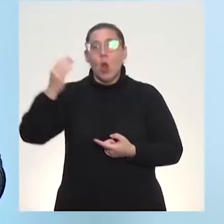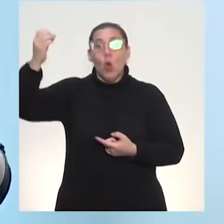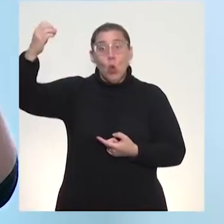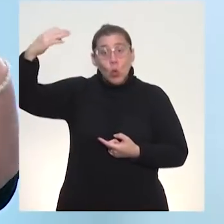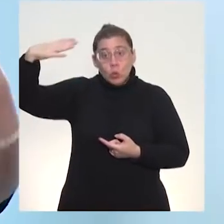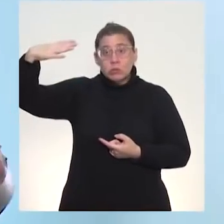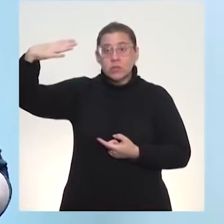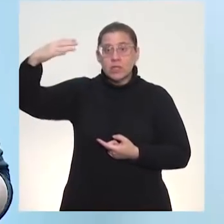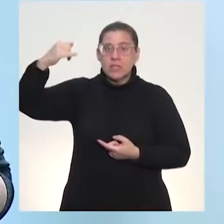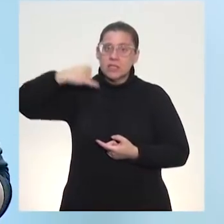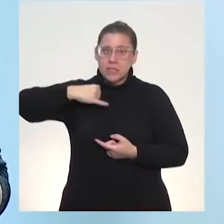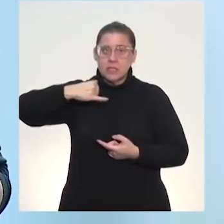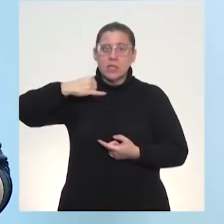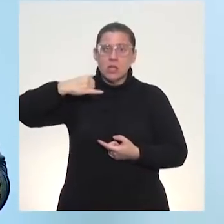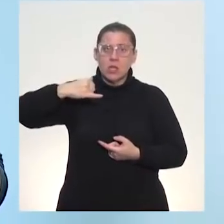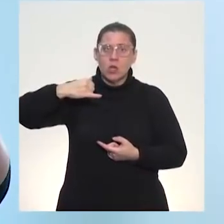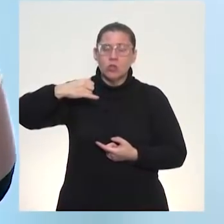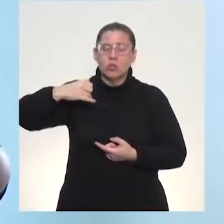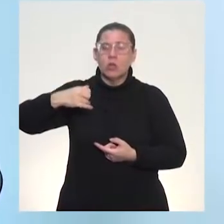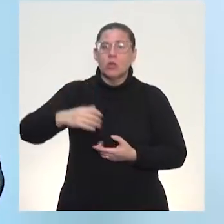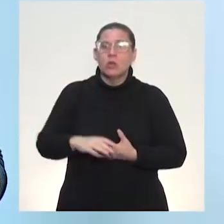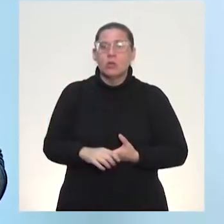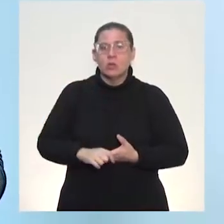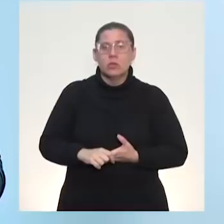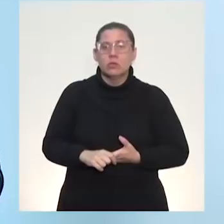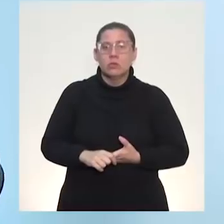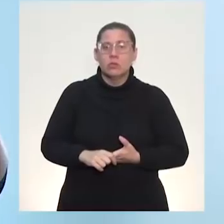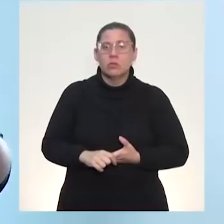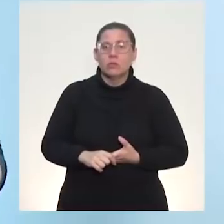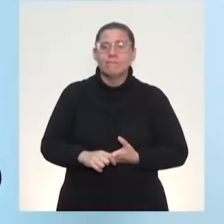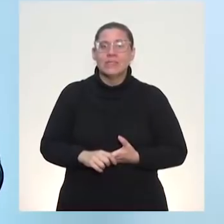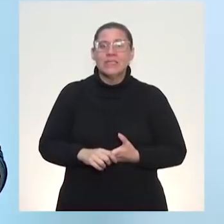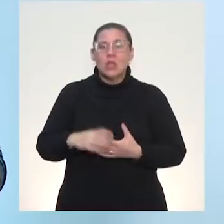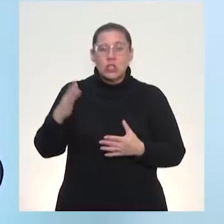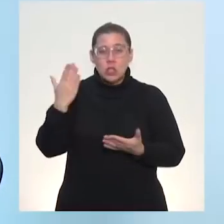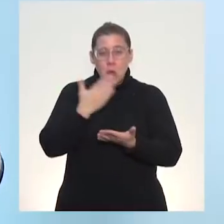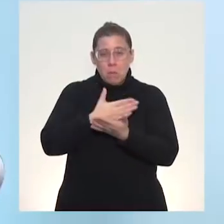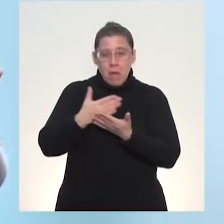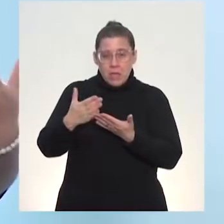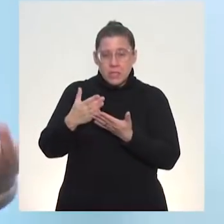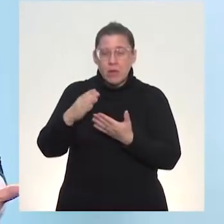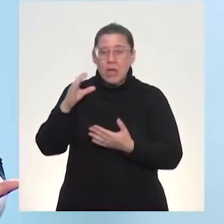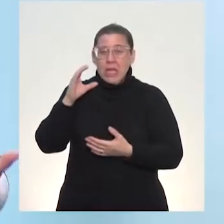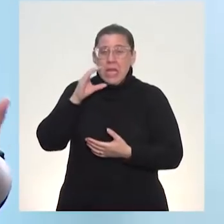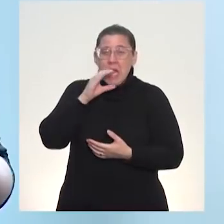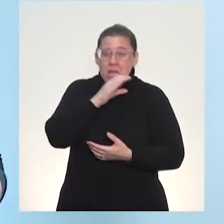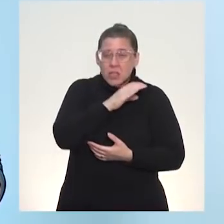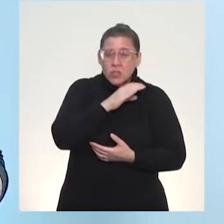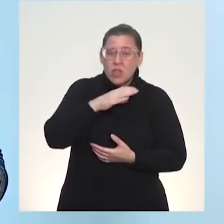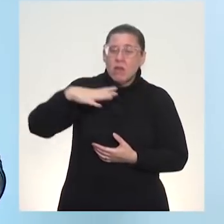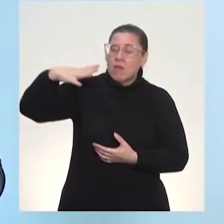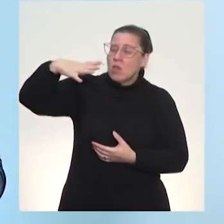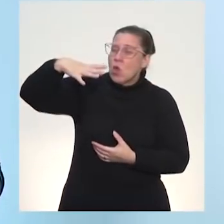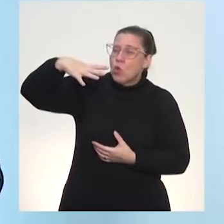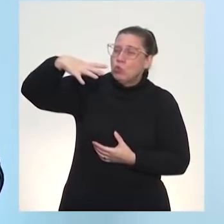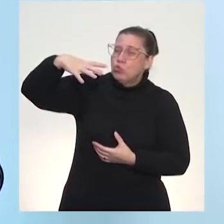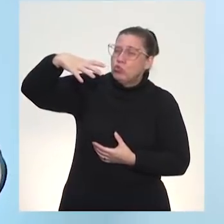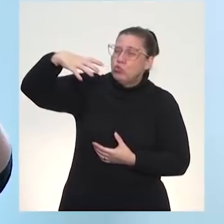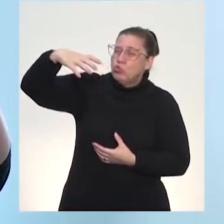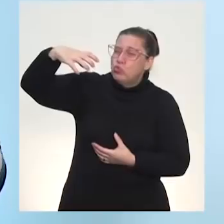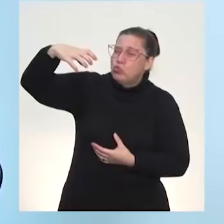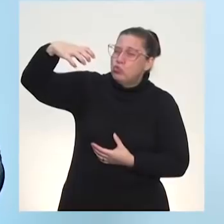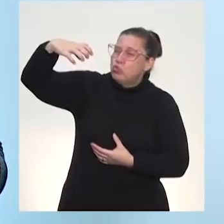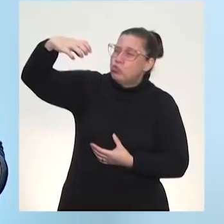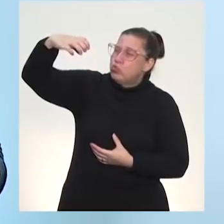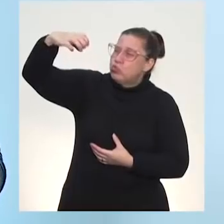luminosa. Se eu estou perdendo a energia luminosa para a energia térmica, essa lâmpada ela não é tão eficiente energeticamente falando,